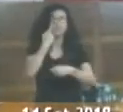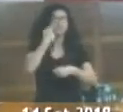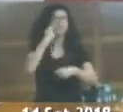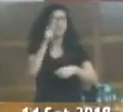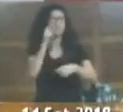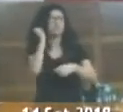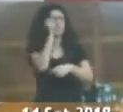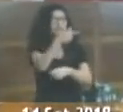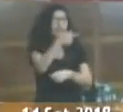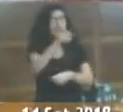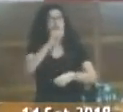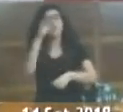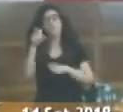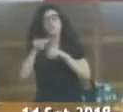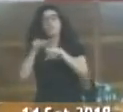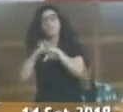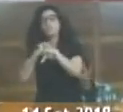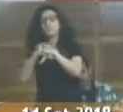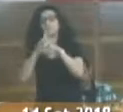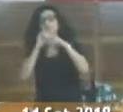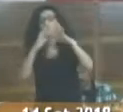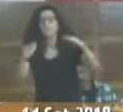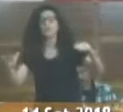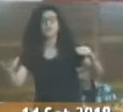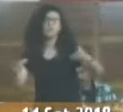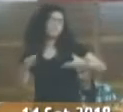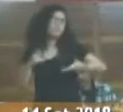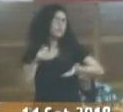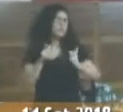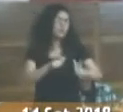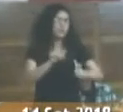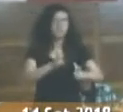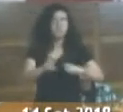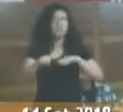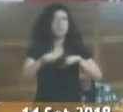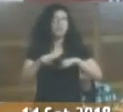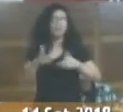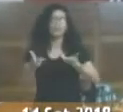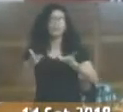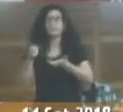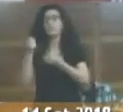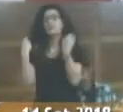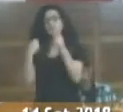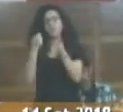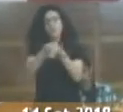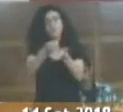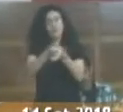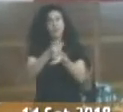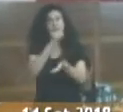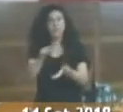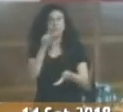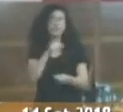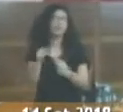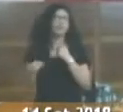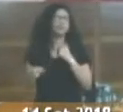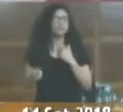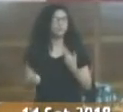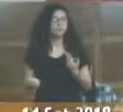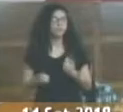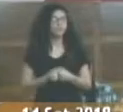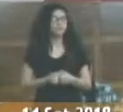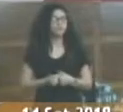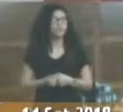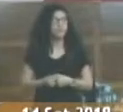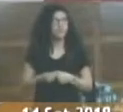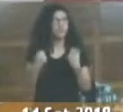dentro da comunidade ou no mar onde sempre trabalharam e são multadas. Então, a gente precisa também ver de que forma que